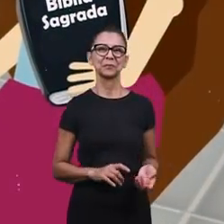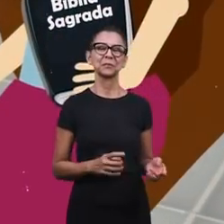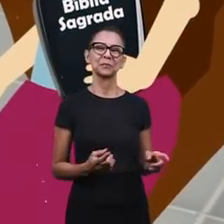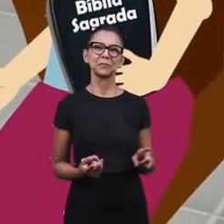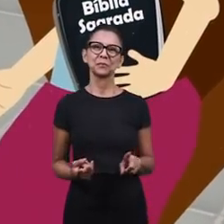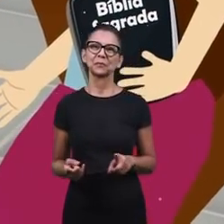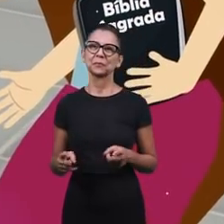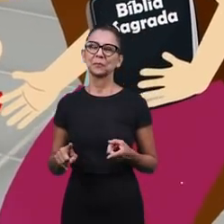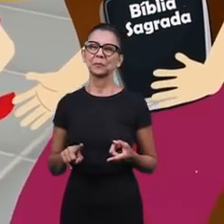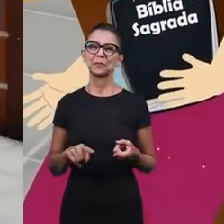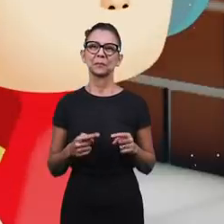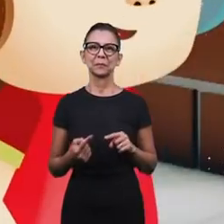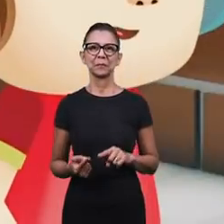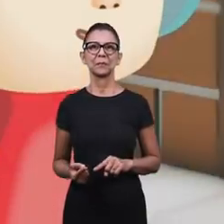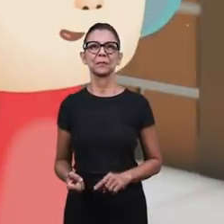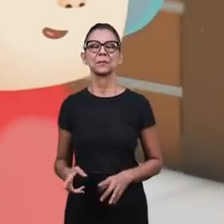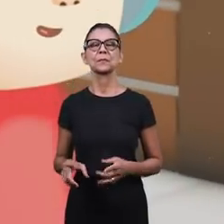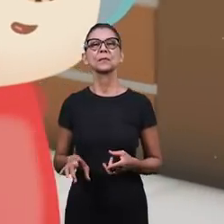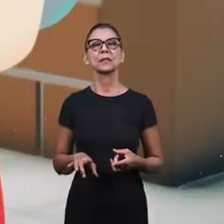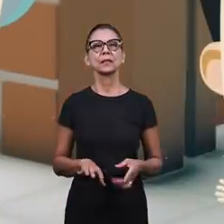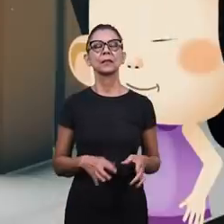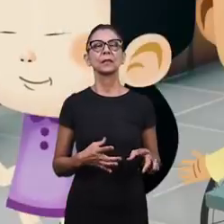Rei.